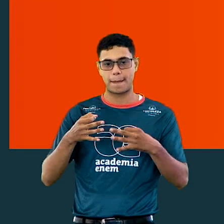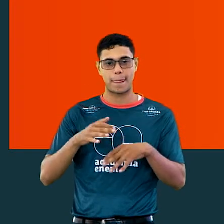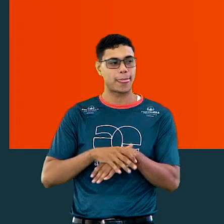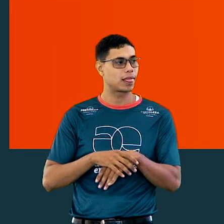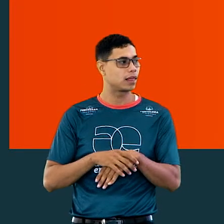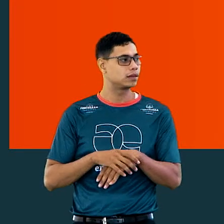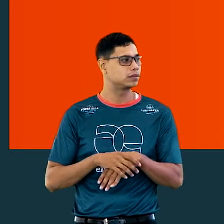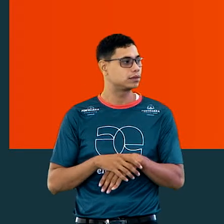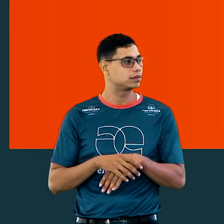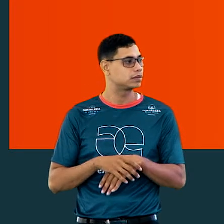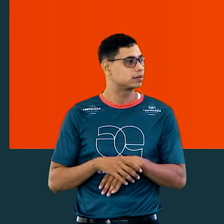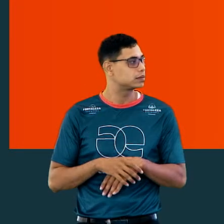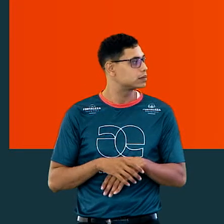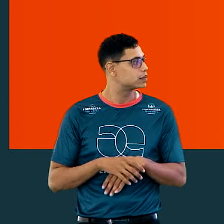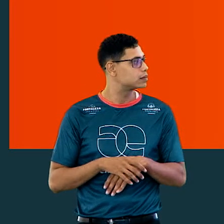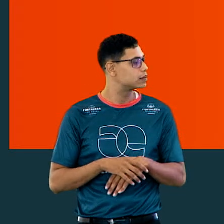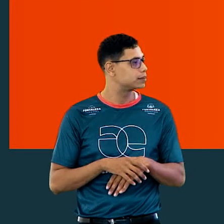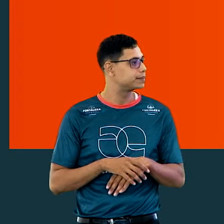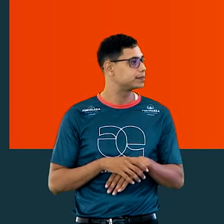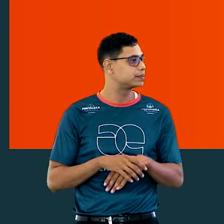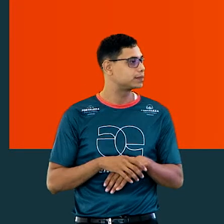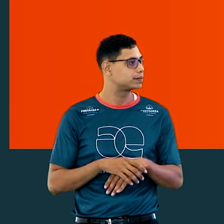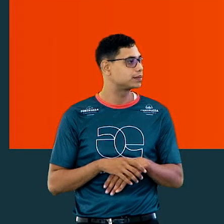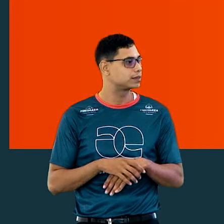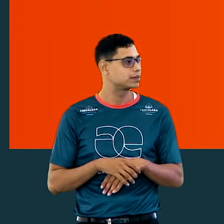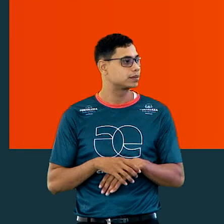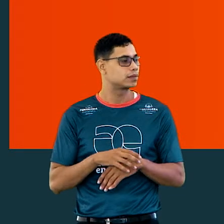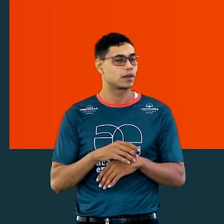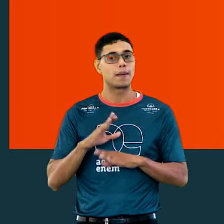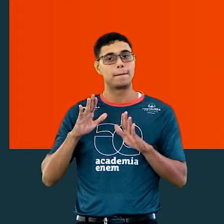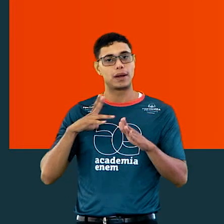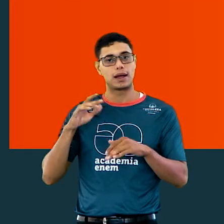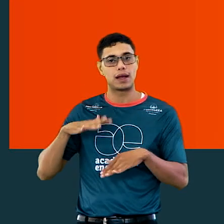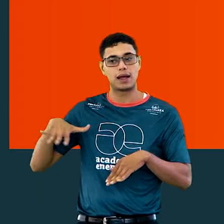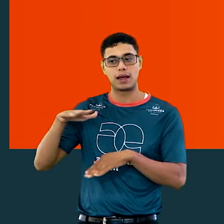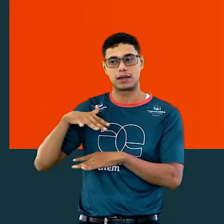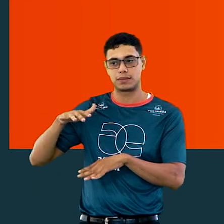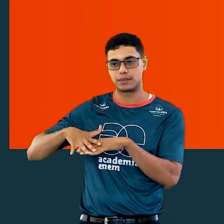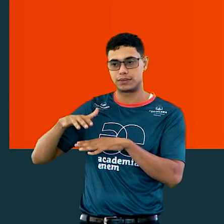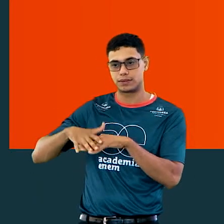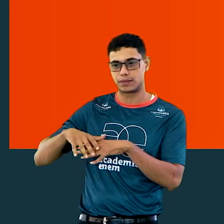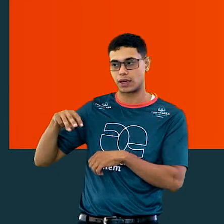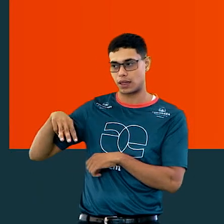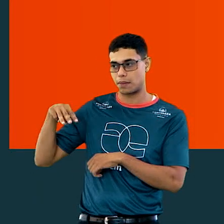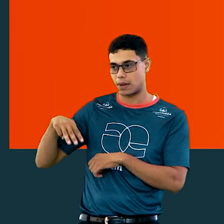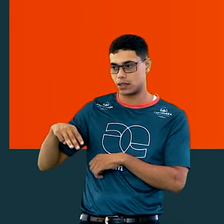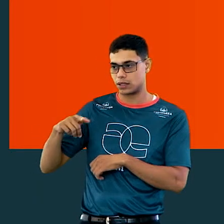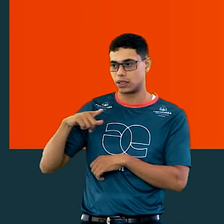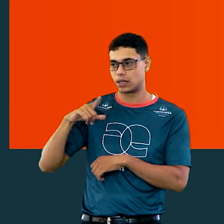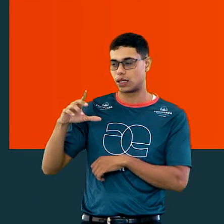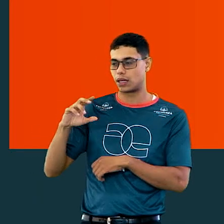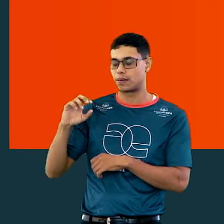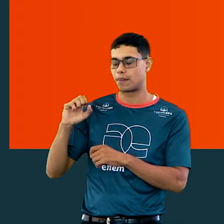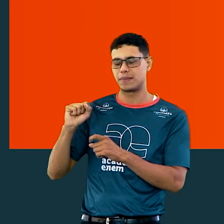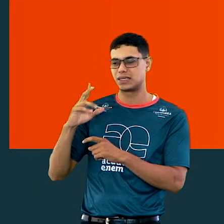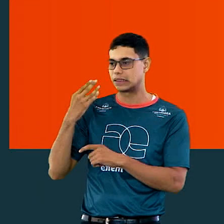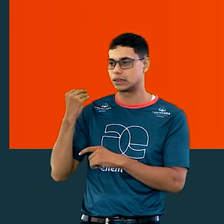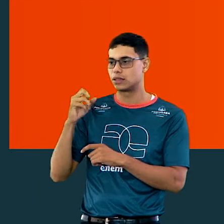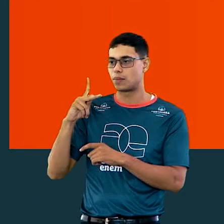Então, fazendo essa divisão, não esqueçam que na matemática, galera, quando eu tenho uma potência de 10 com